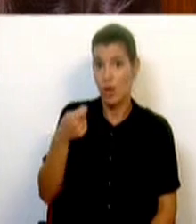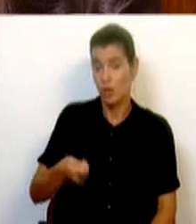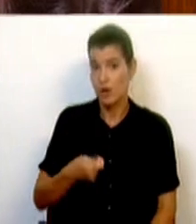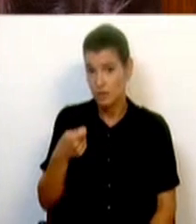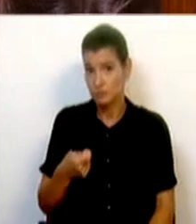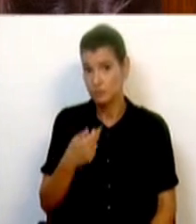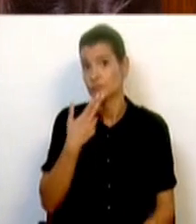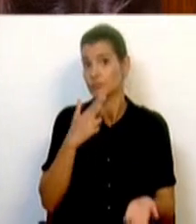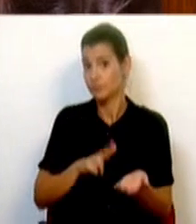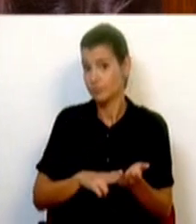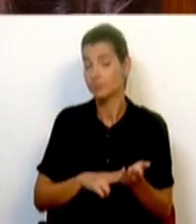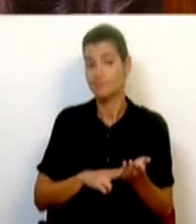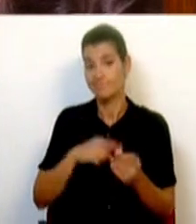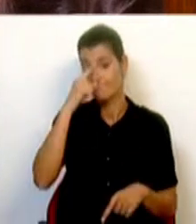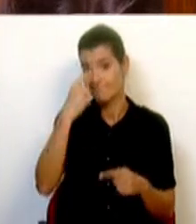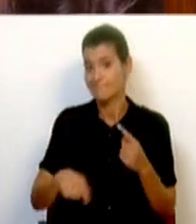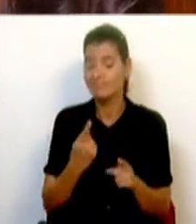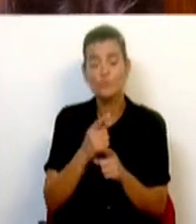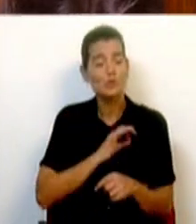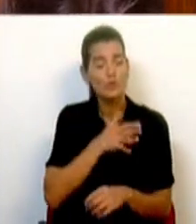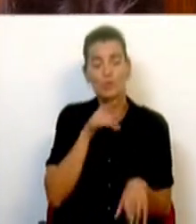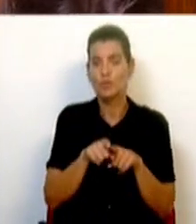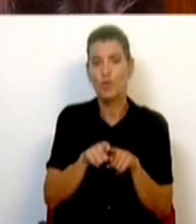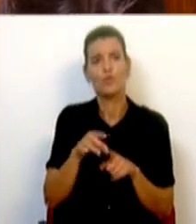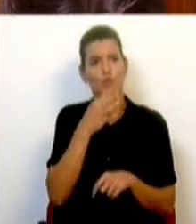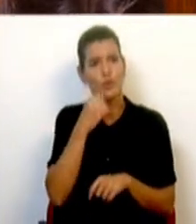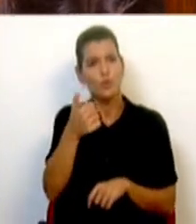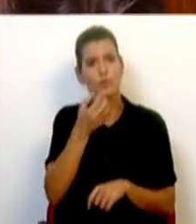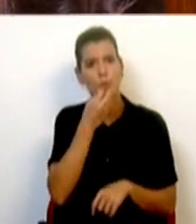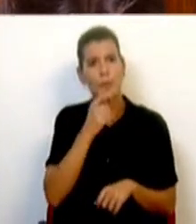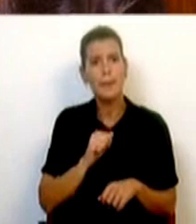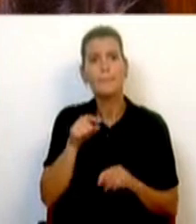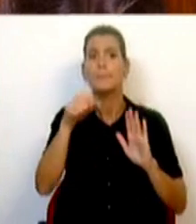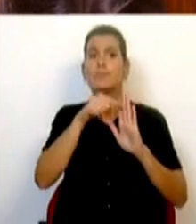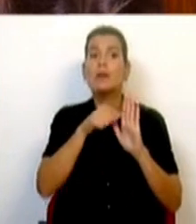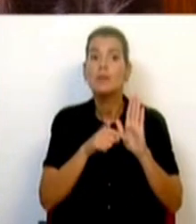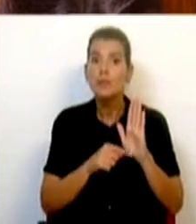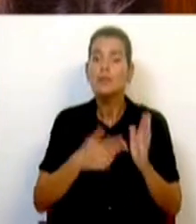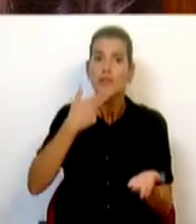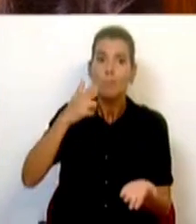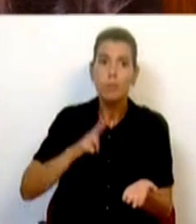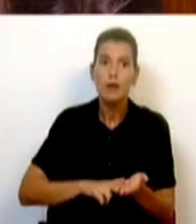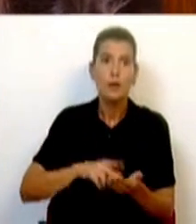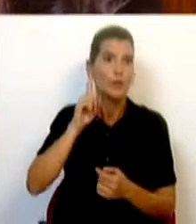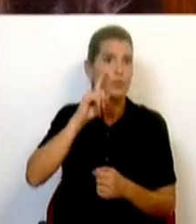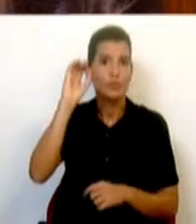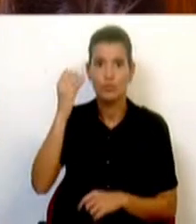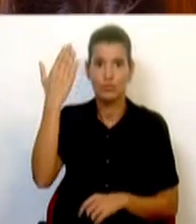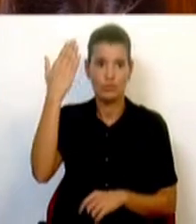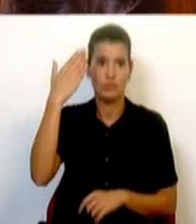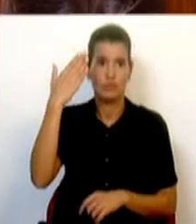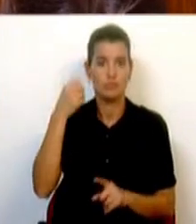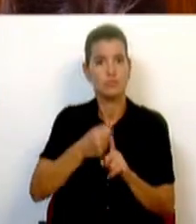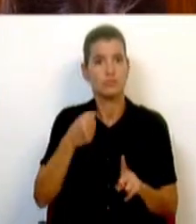fico verdadeiramente perplexo, porque o Sr. Deputado identificou e bem a medida verdadeiramente mais importante